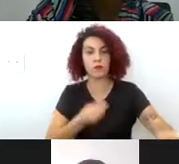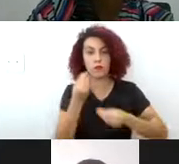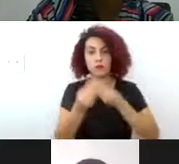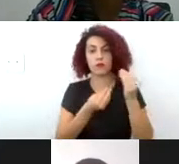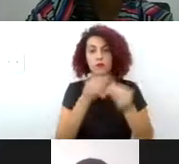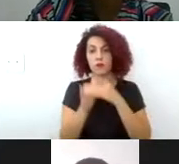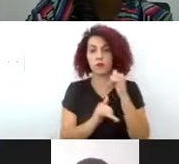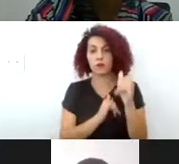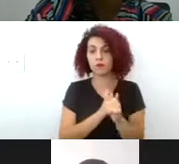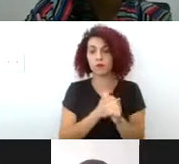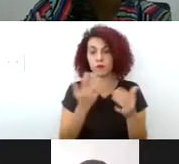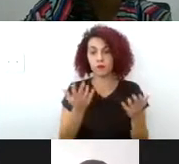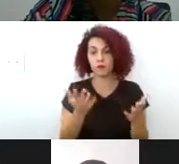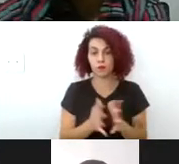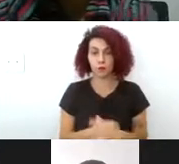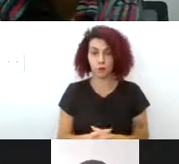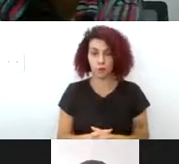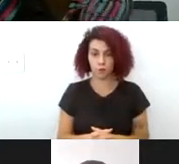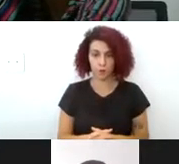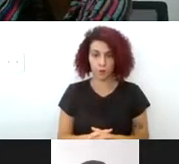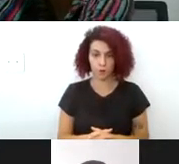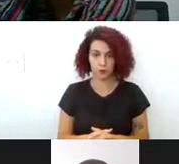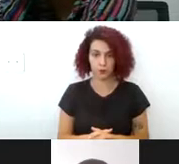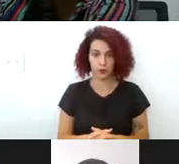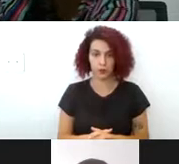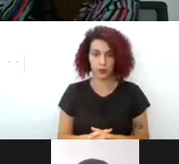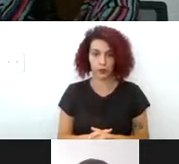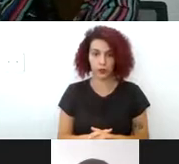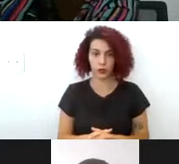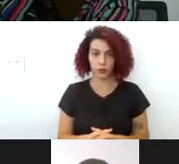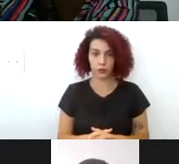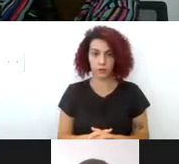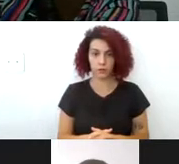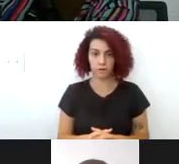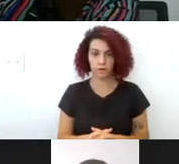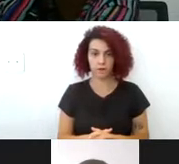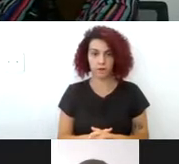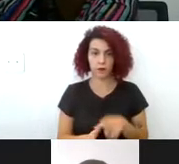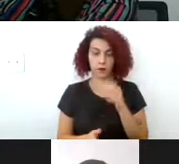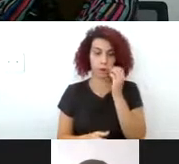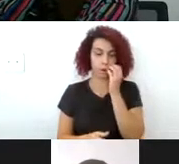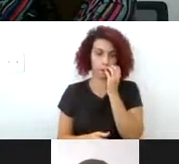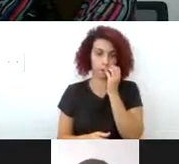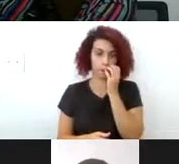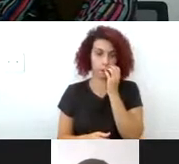pesquise não acha que o Google filho da la madre querida